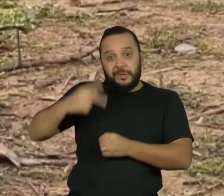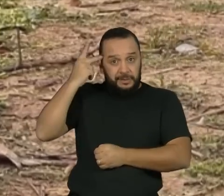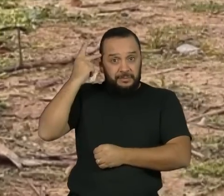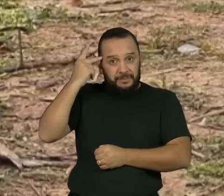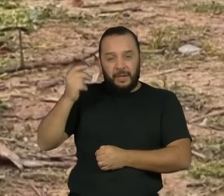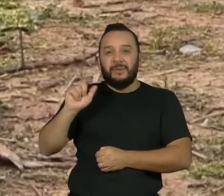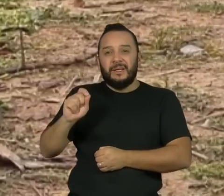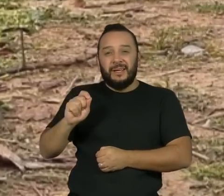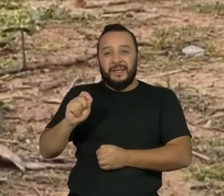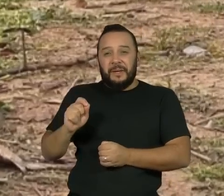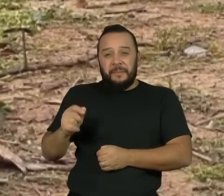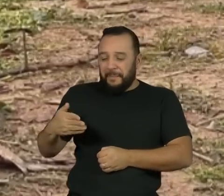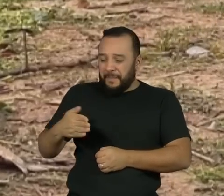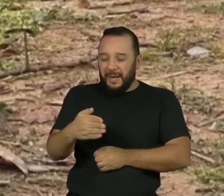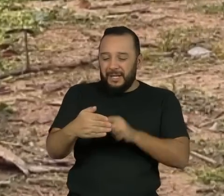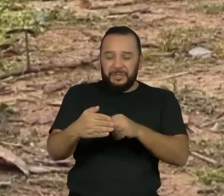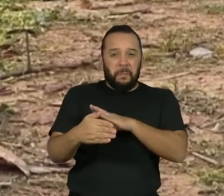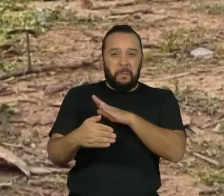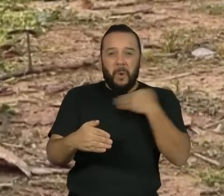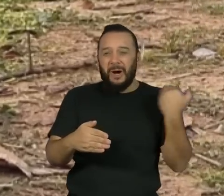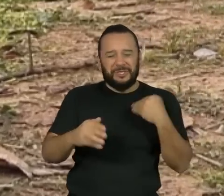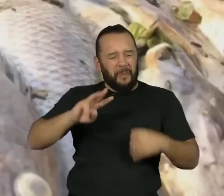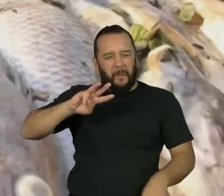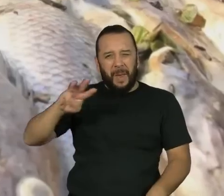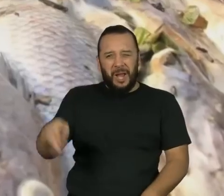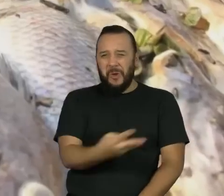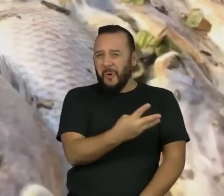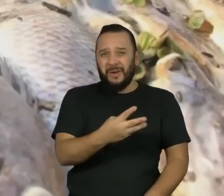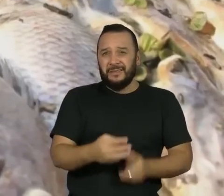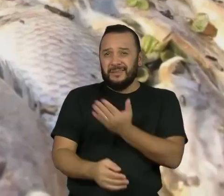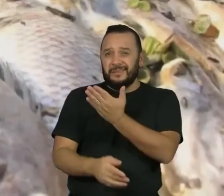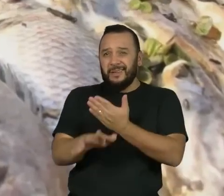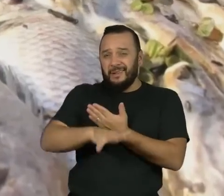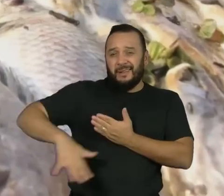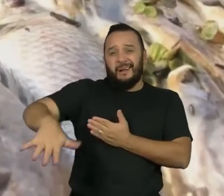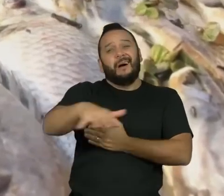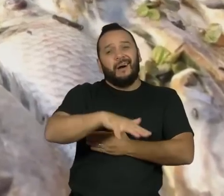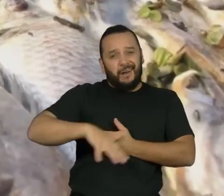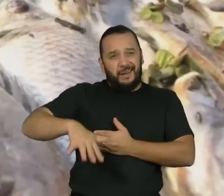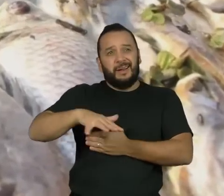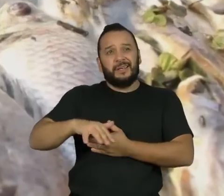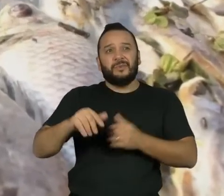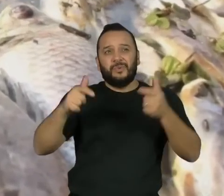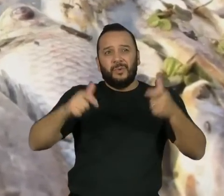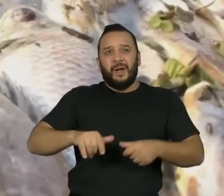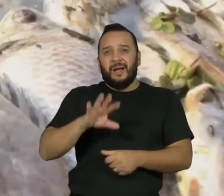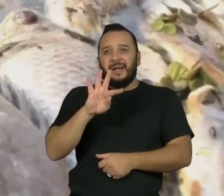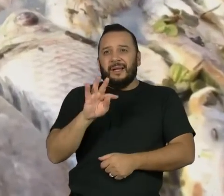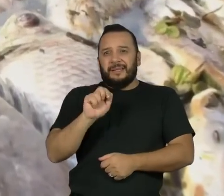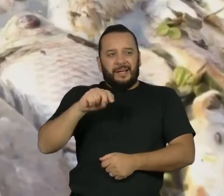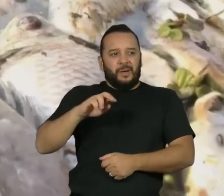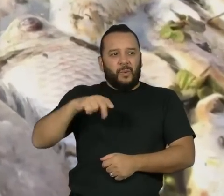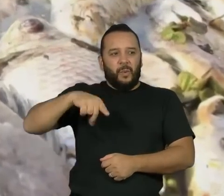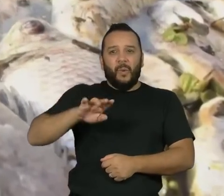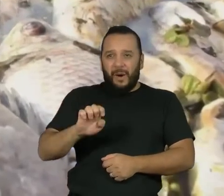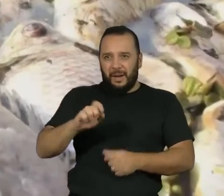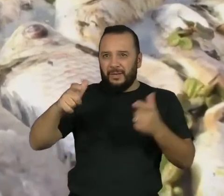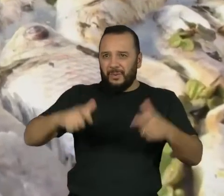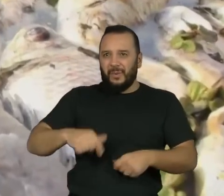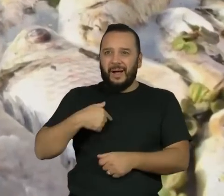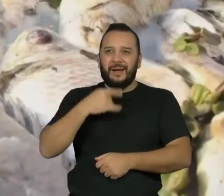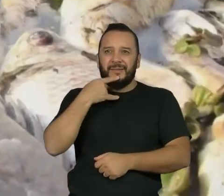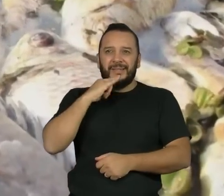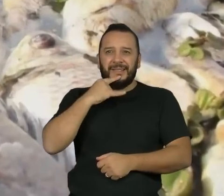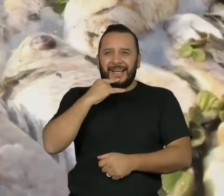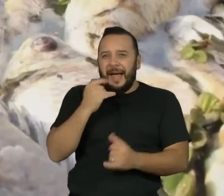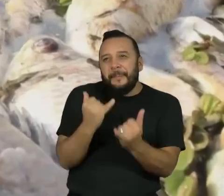os milhares de peixes mortos que atingiram a área de proteção ambiental de Tanquã, conhecida como Mini